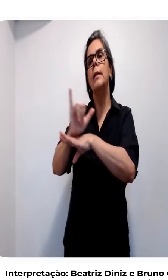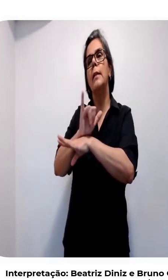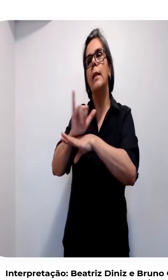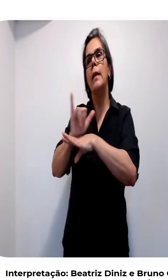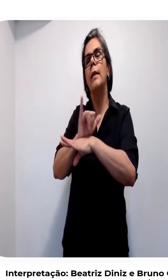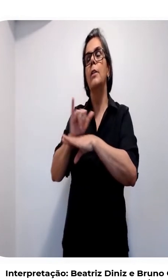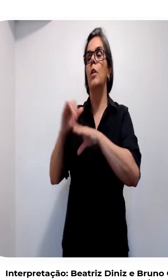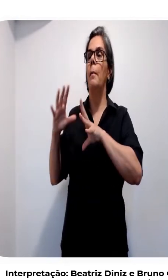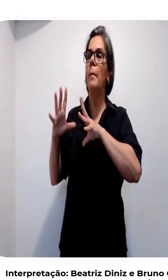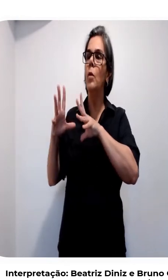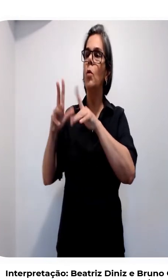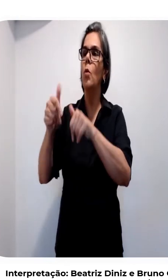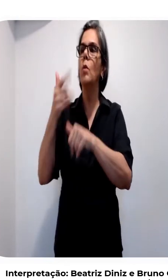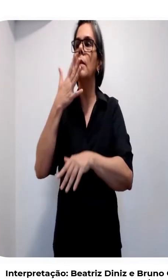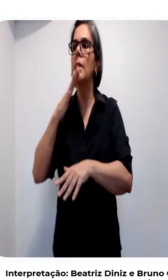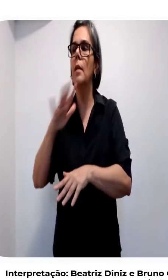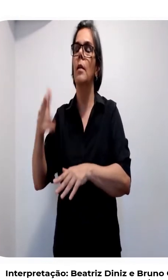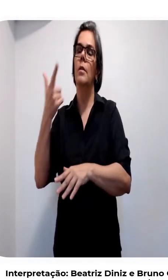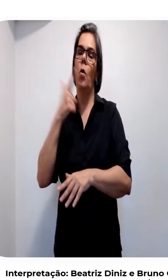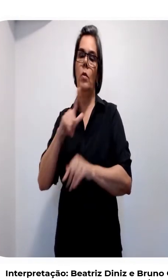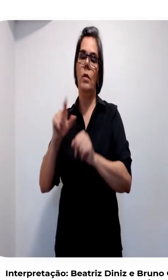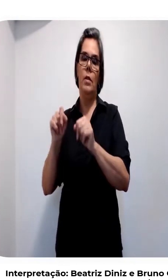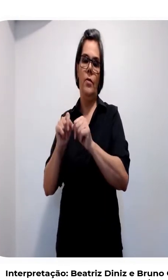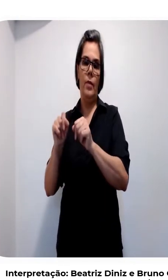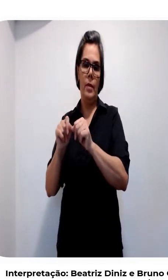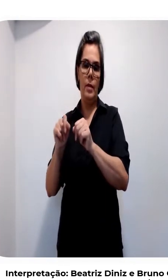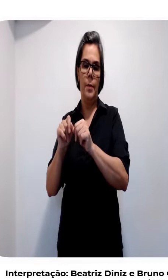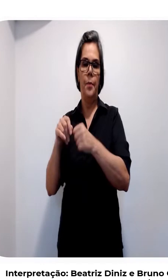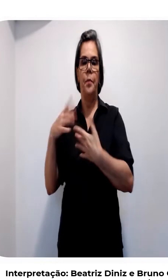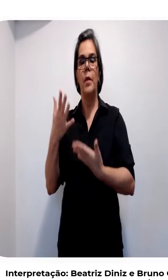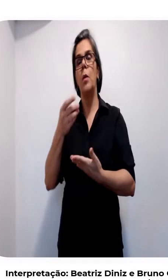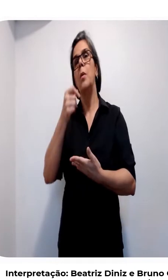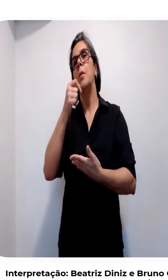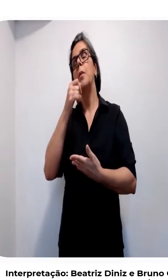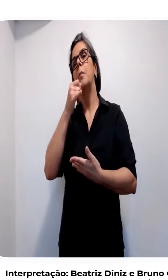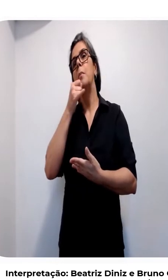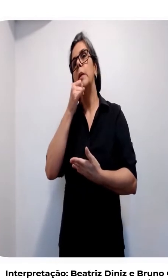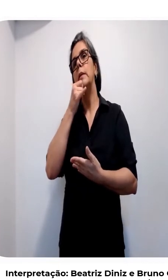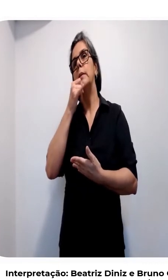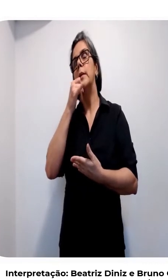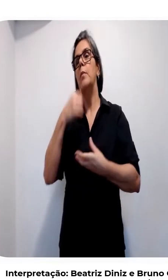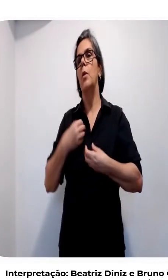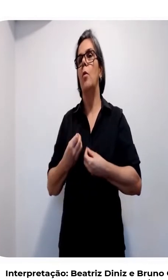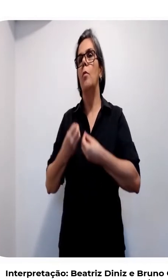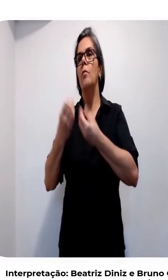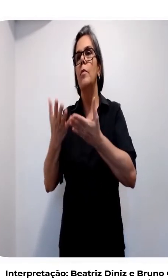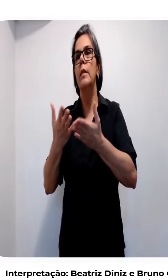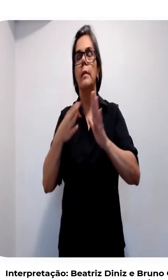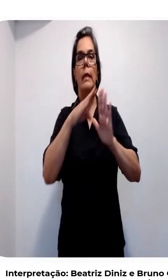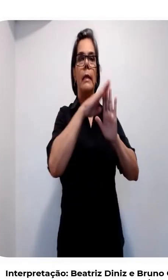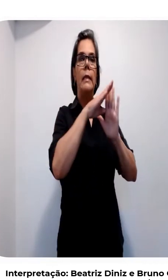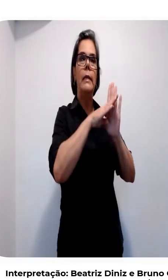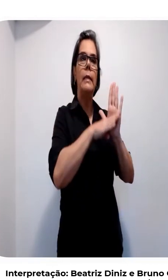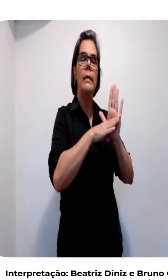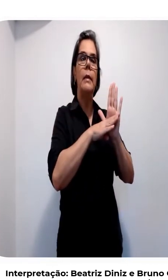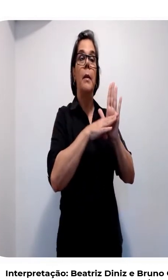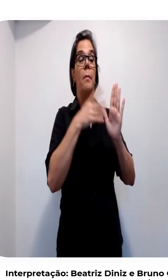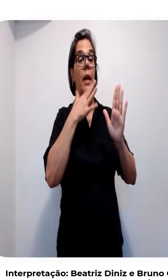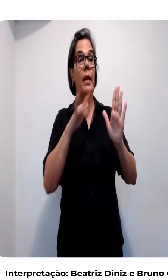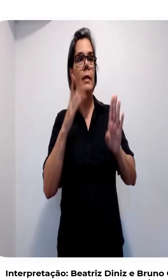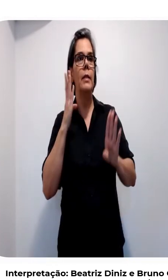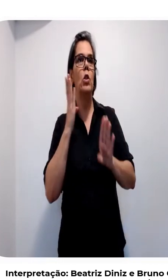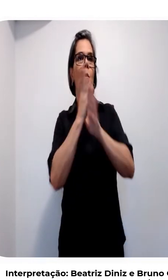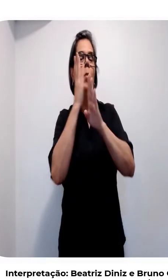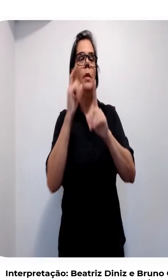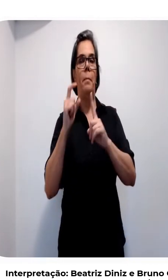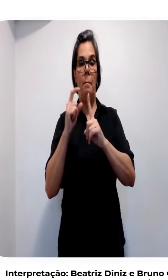por exemplo, quando eu coloco uma lista e a criança precisa identificar alguma palavra, a gente sempre tem o cuidado de pedir para que